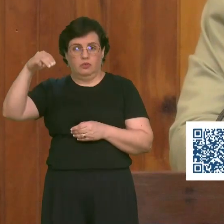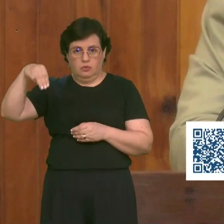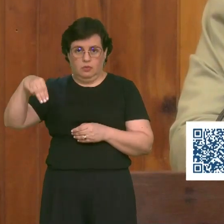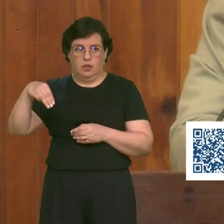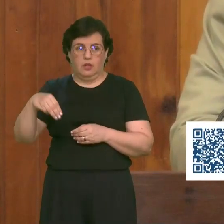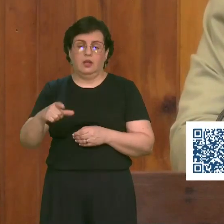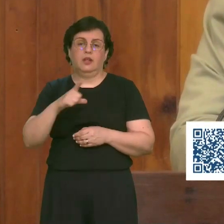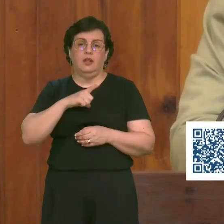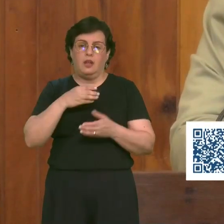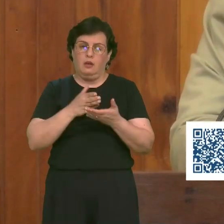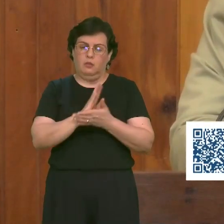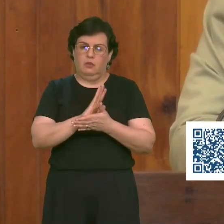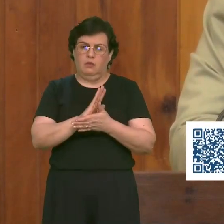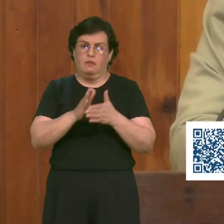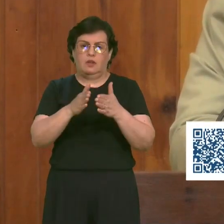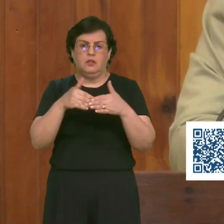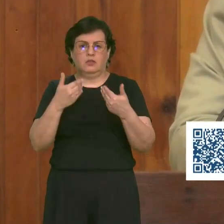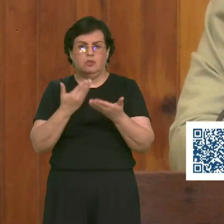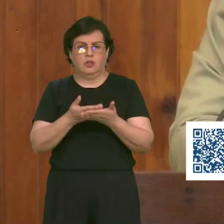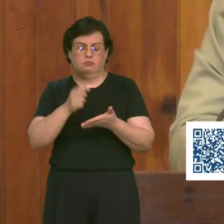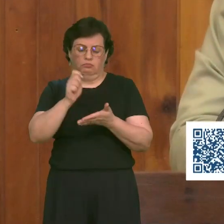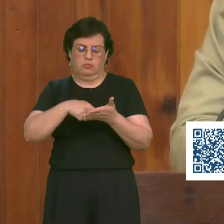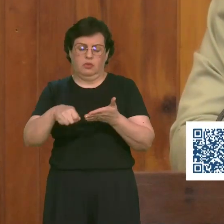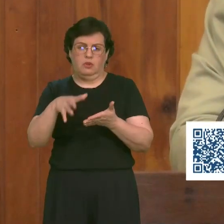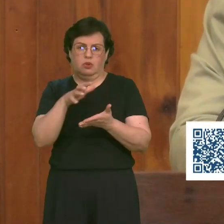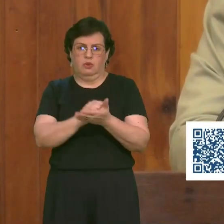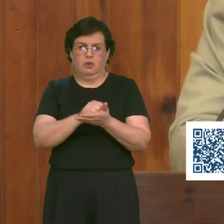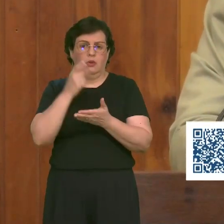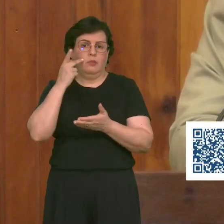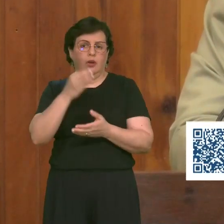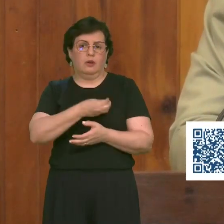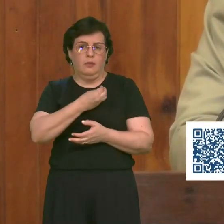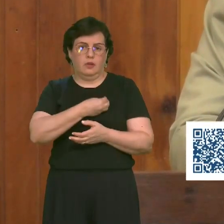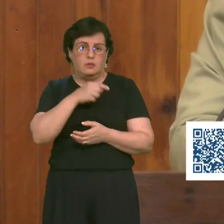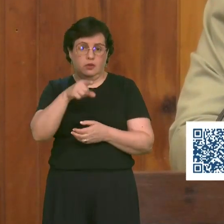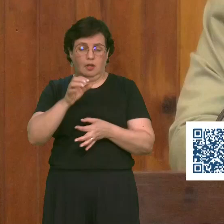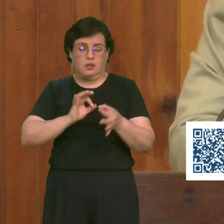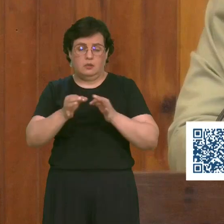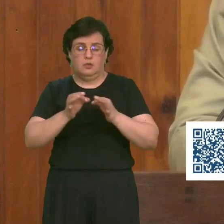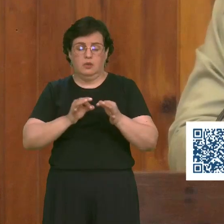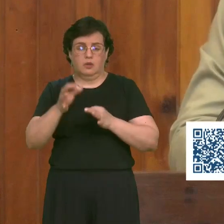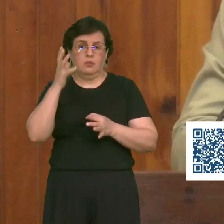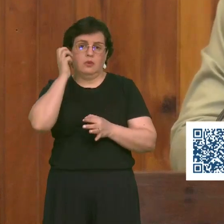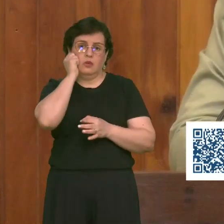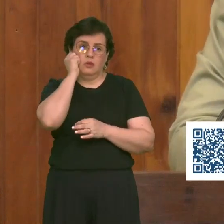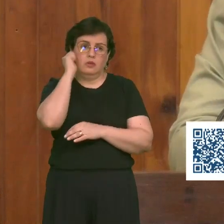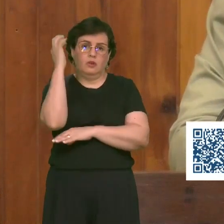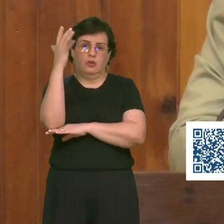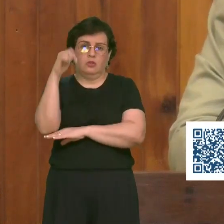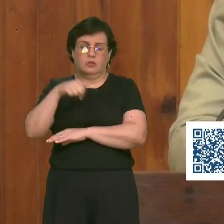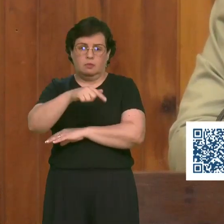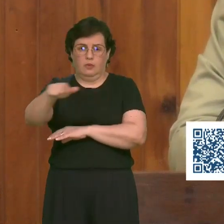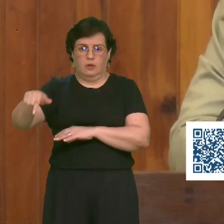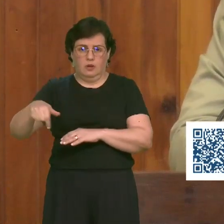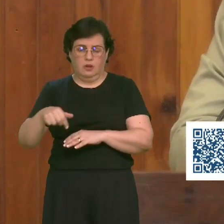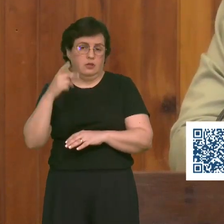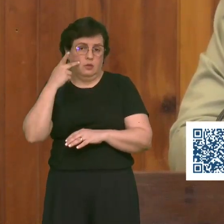a aprovação de requerimento e assinatura de contrato para a participação no programa do ótima Praça solicitado através do protocolo